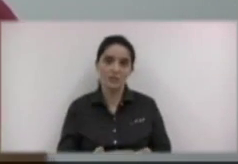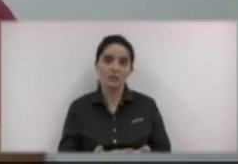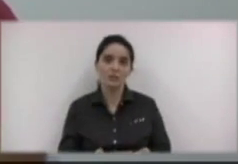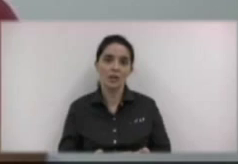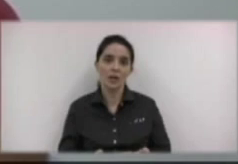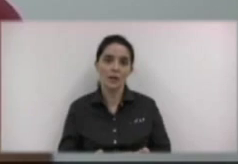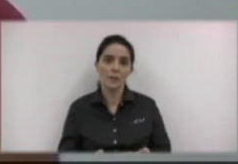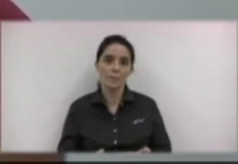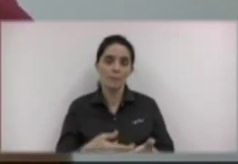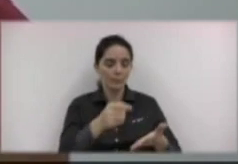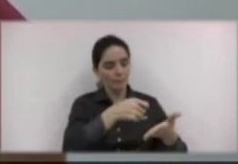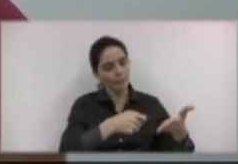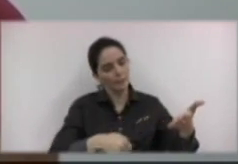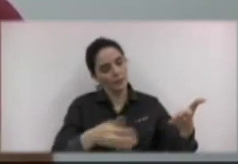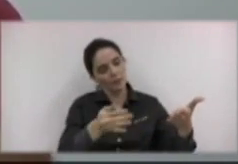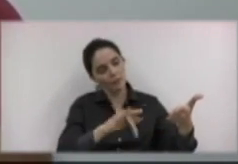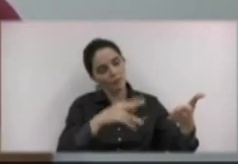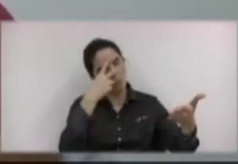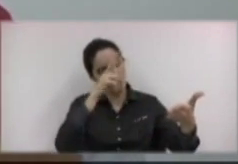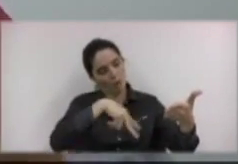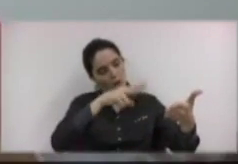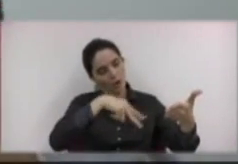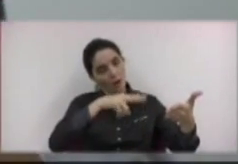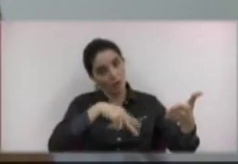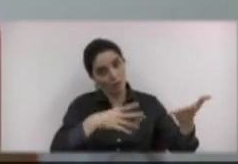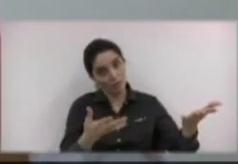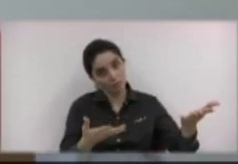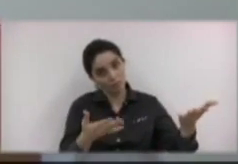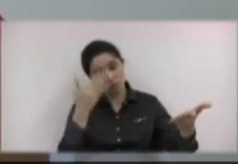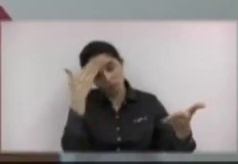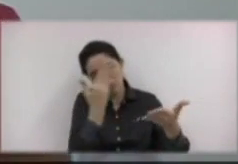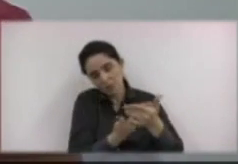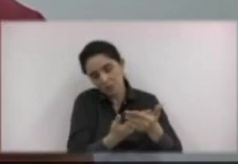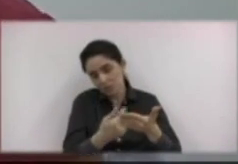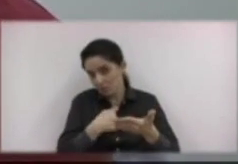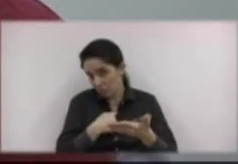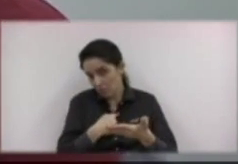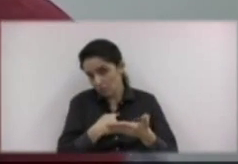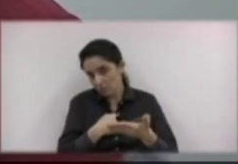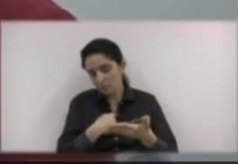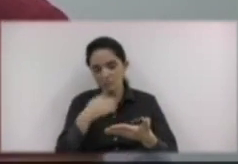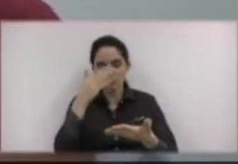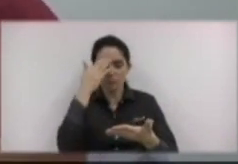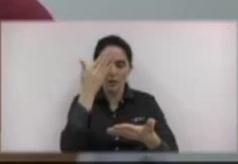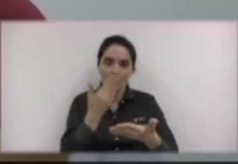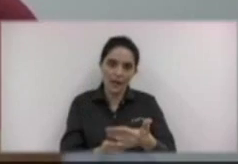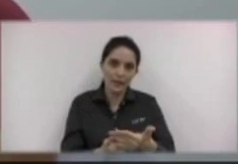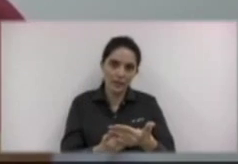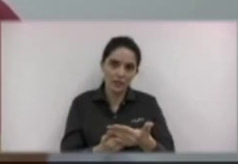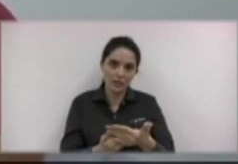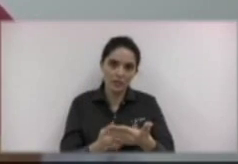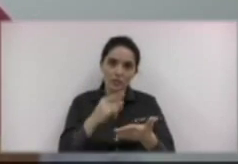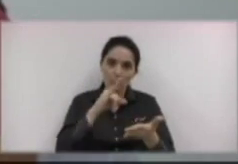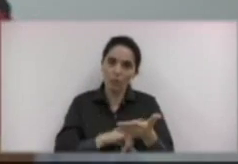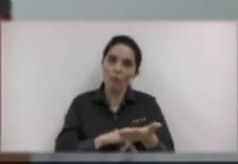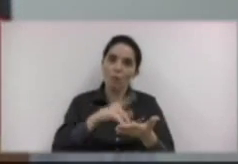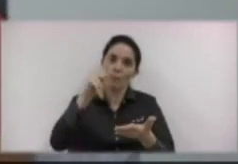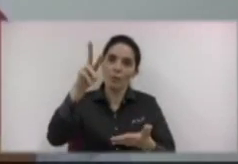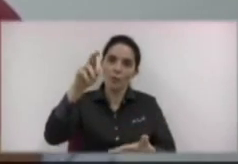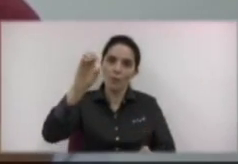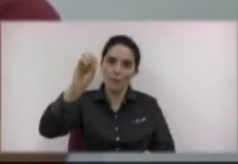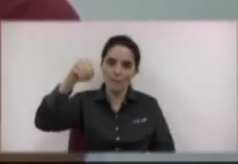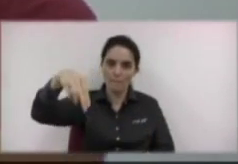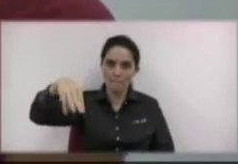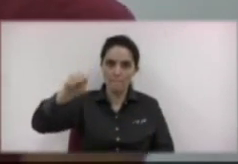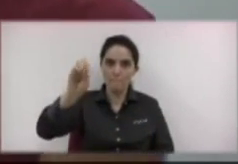relatório final do Ministério Público e ler. Se não acreditam em mim, poderá, quiçá, acreditarem no promotor da cidade